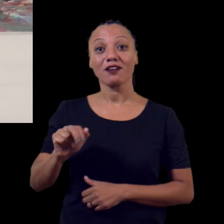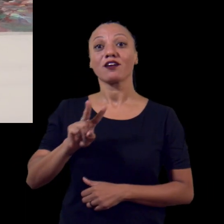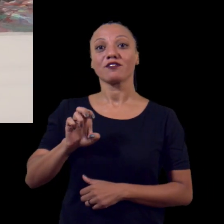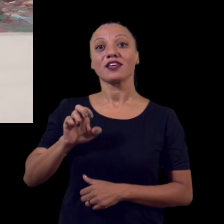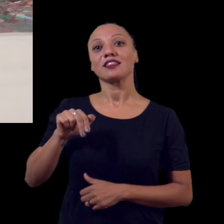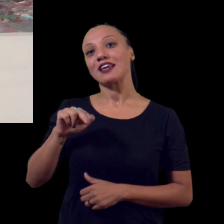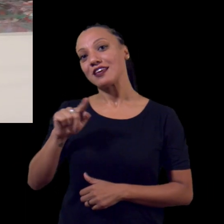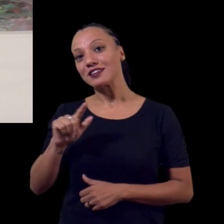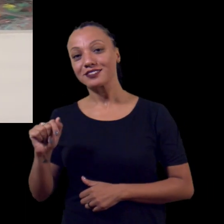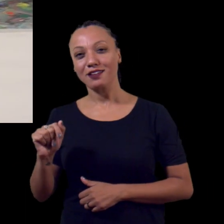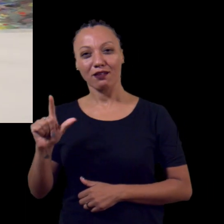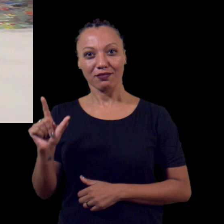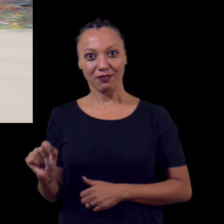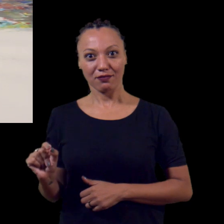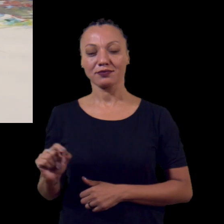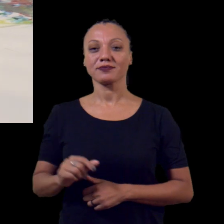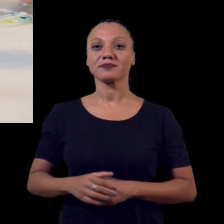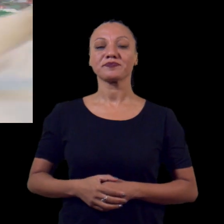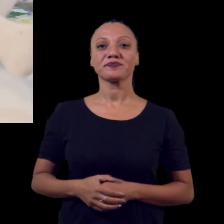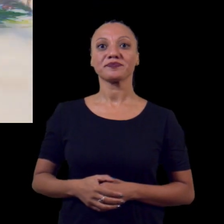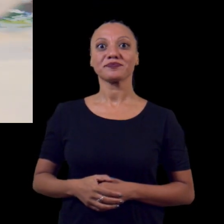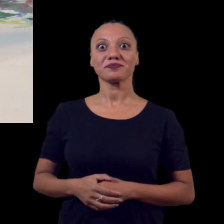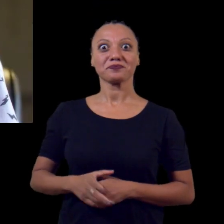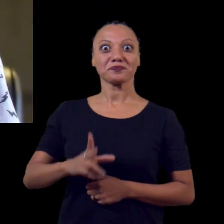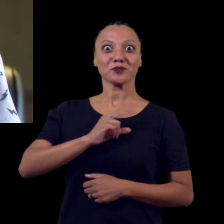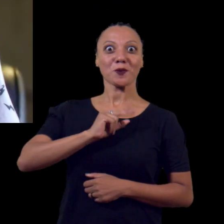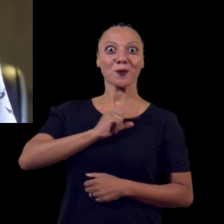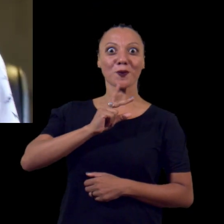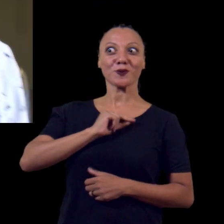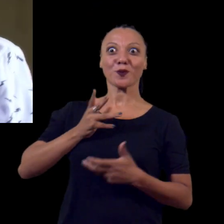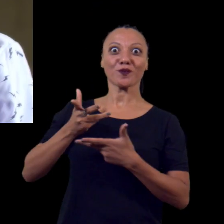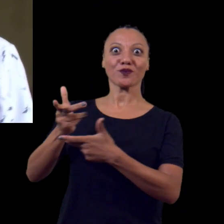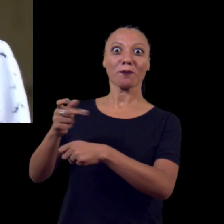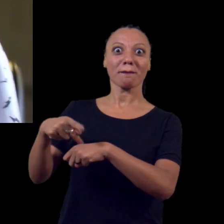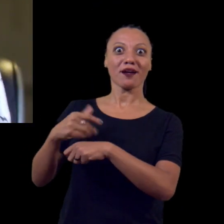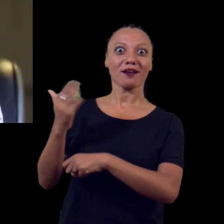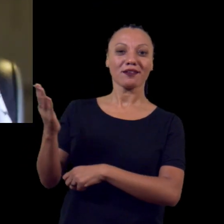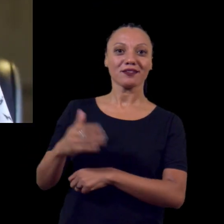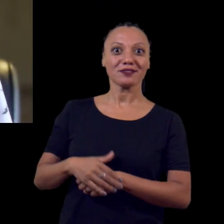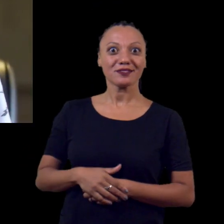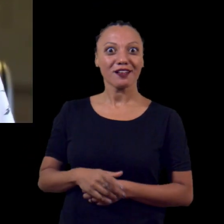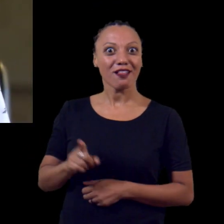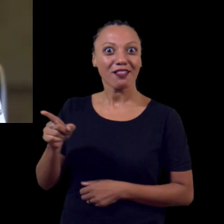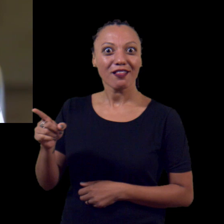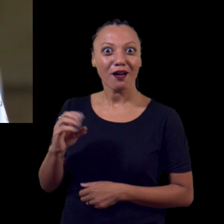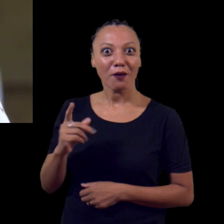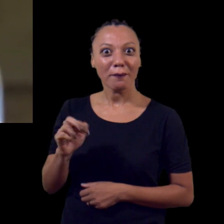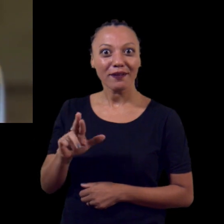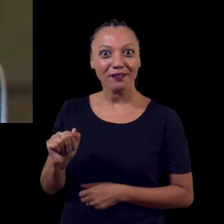nossa, eu vou para a Ópera de Belém. Quando eu entrei naquele palco, eu